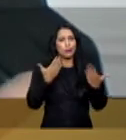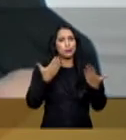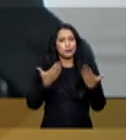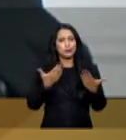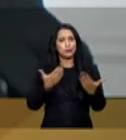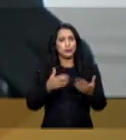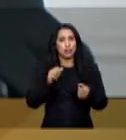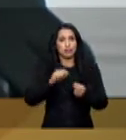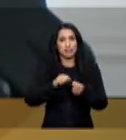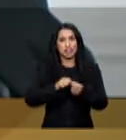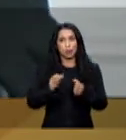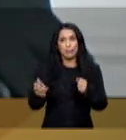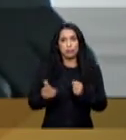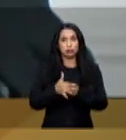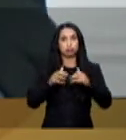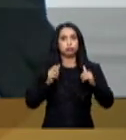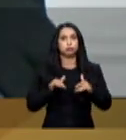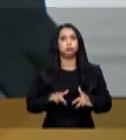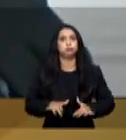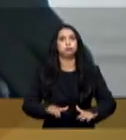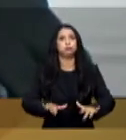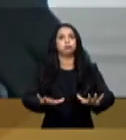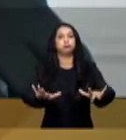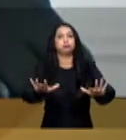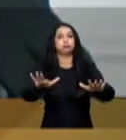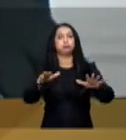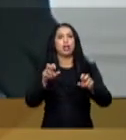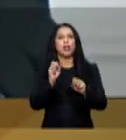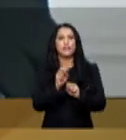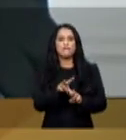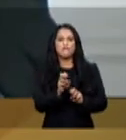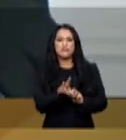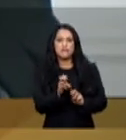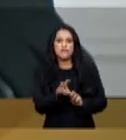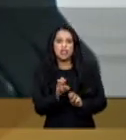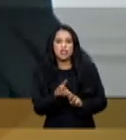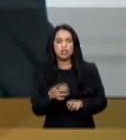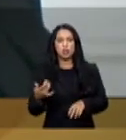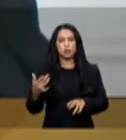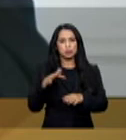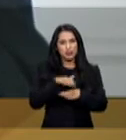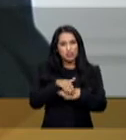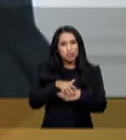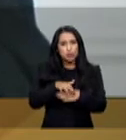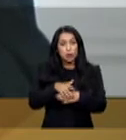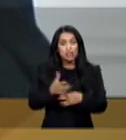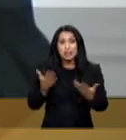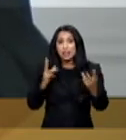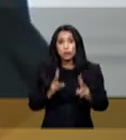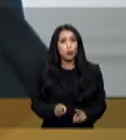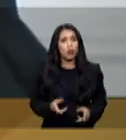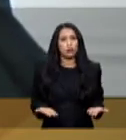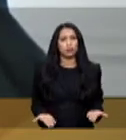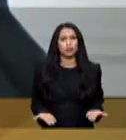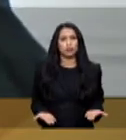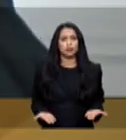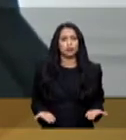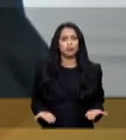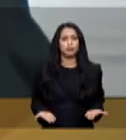epidemia mediante a propagação de germes patogênicos. Ou seja, é